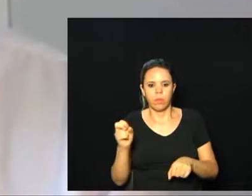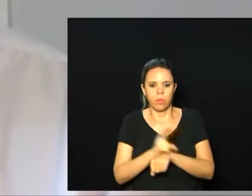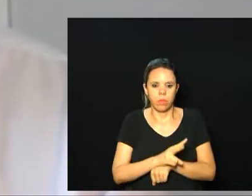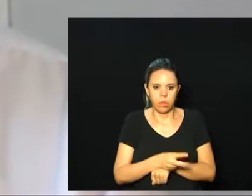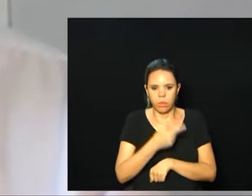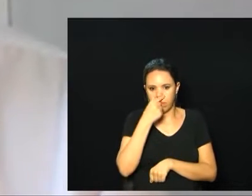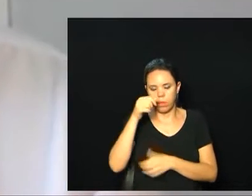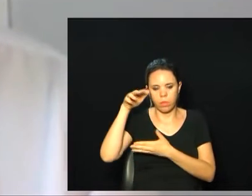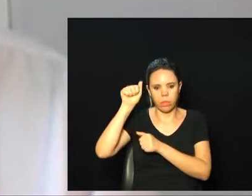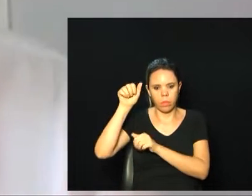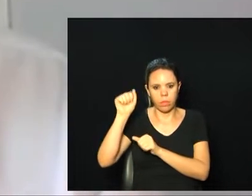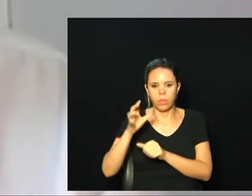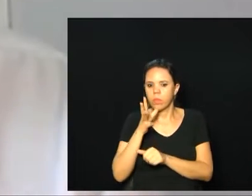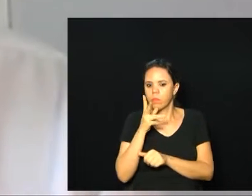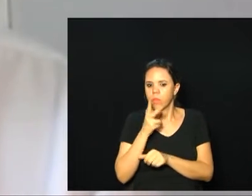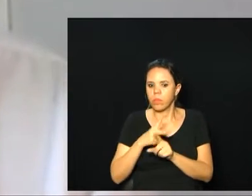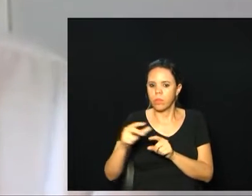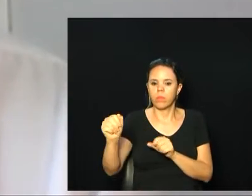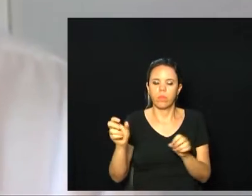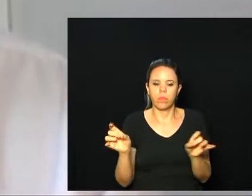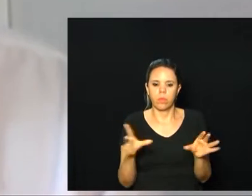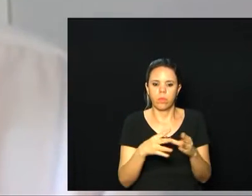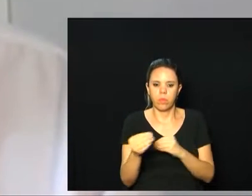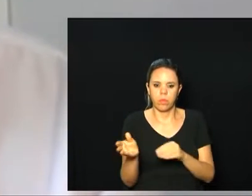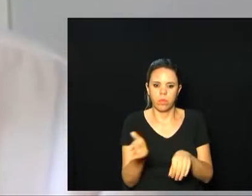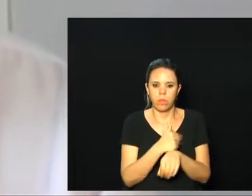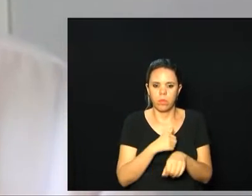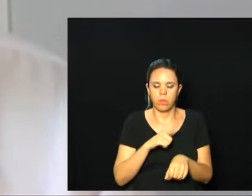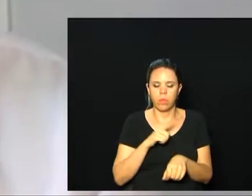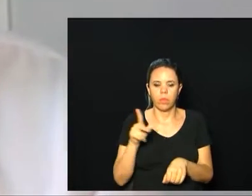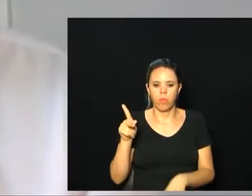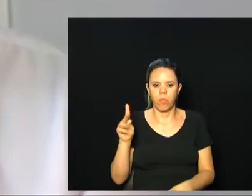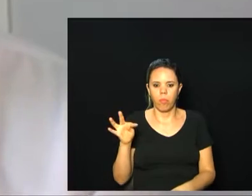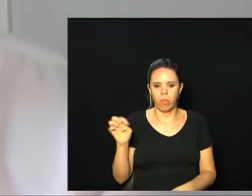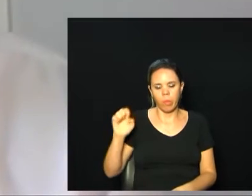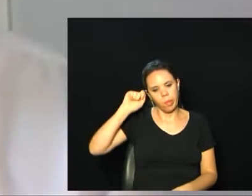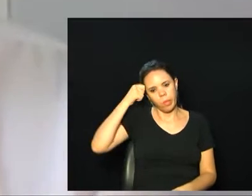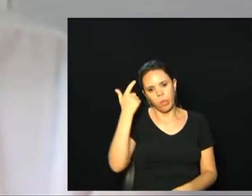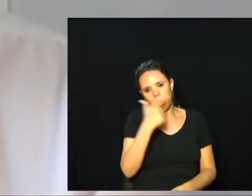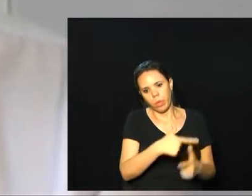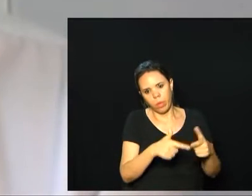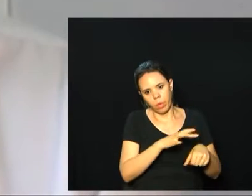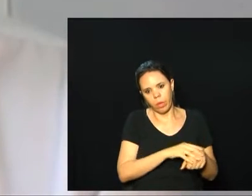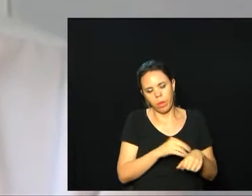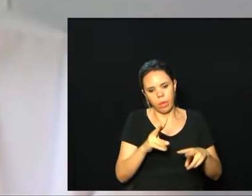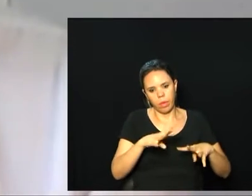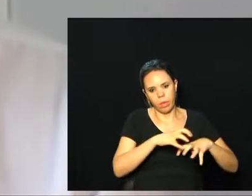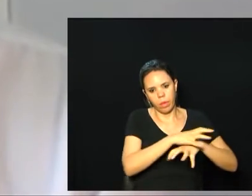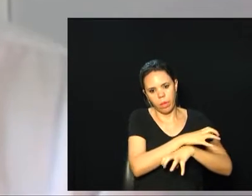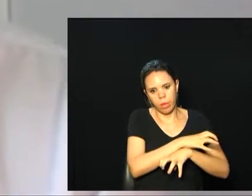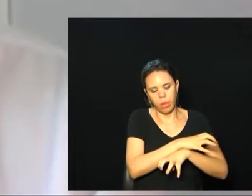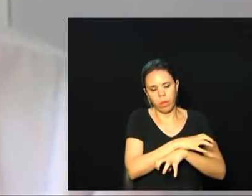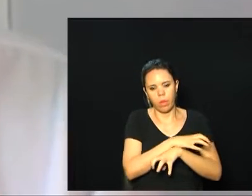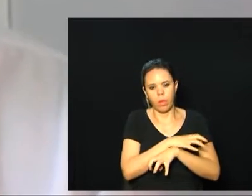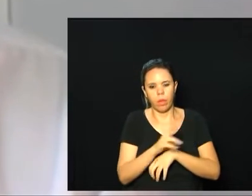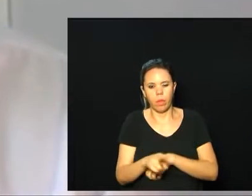gripe espanhola, demorou muito para se recuperar. Antes disso tivemos a peste negra, que era um outro tipo, uma bactéria transmitida pela pulga do